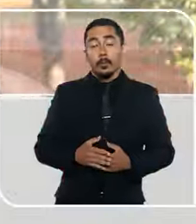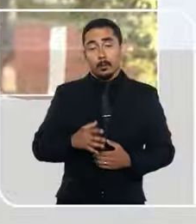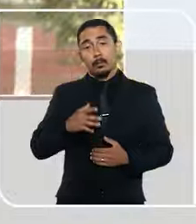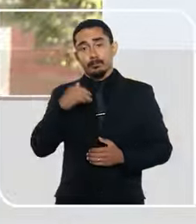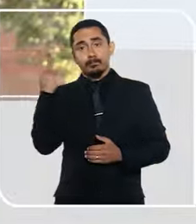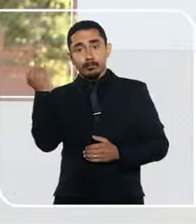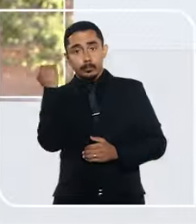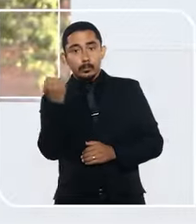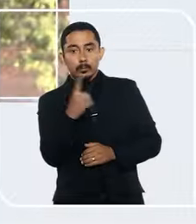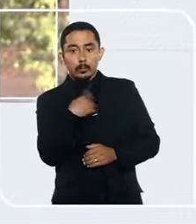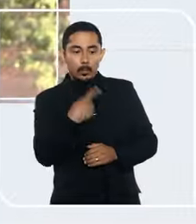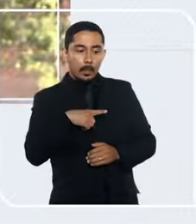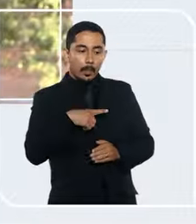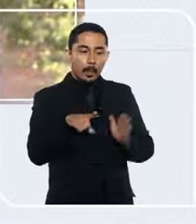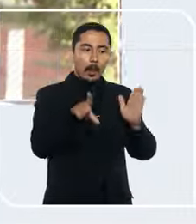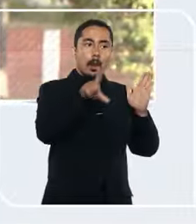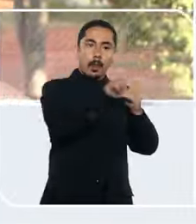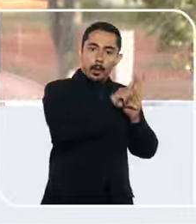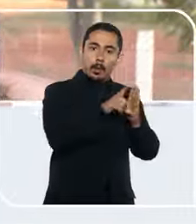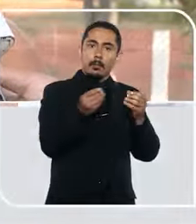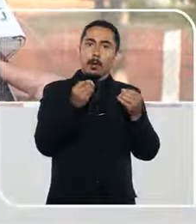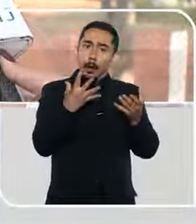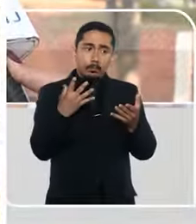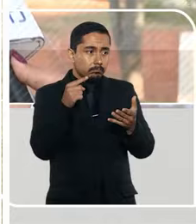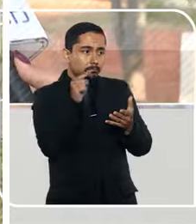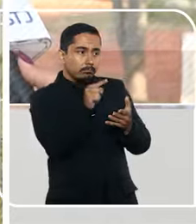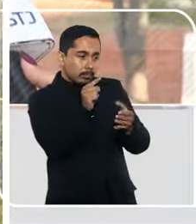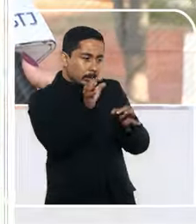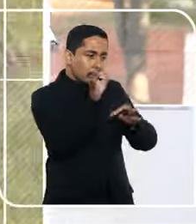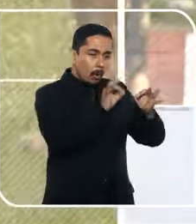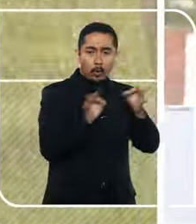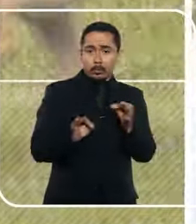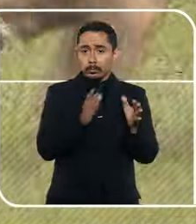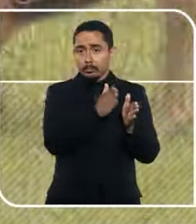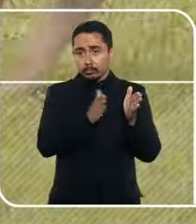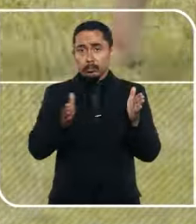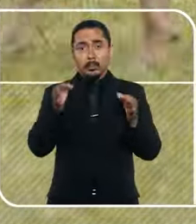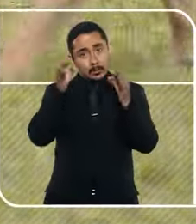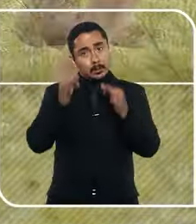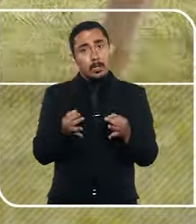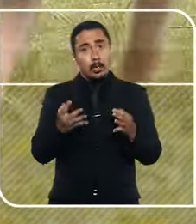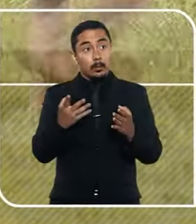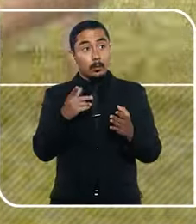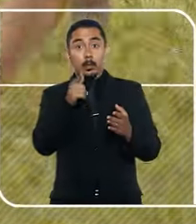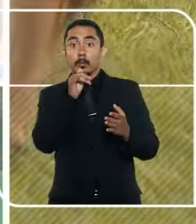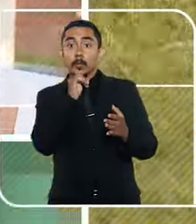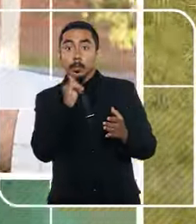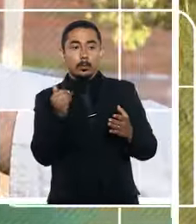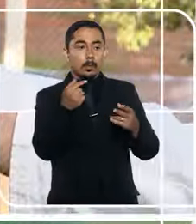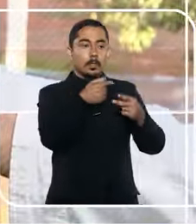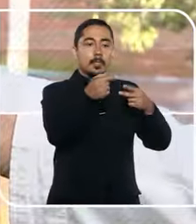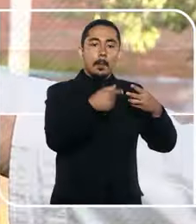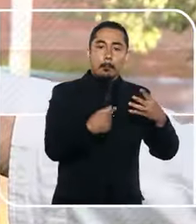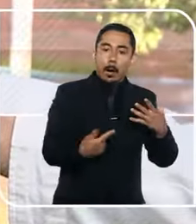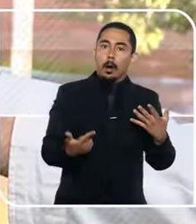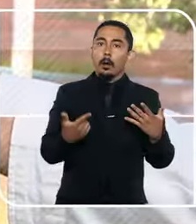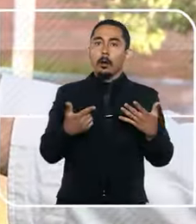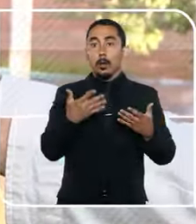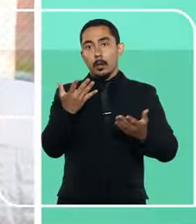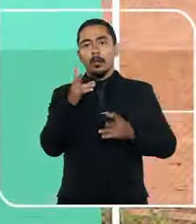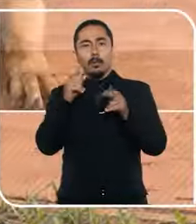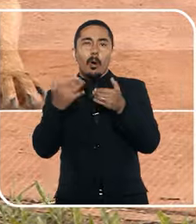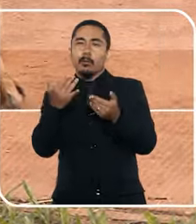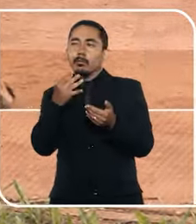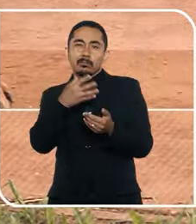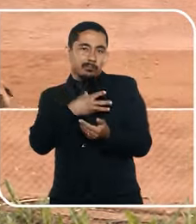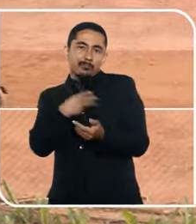É importante que a gente tenha uma lei para poder deixar isso certinho de quem, quantas vezes por semana poderia, que nem filho mesmo,